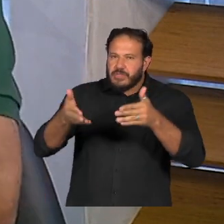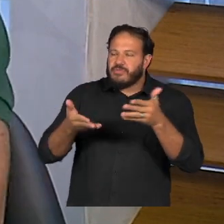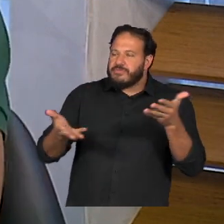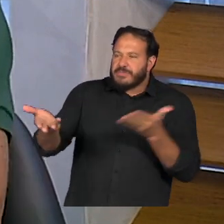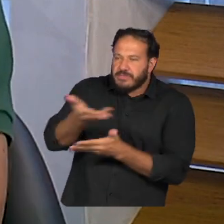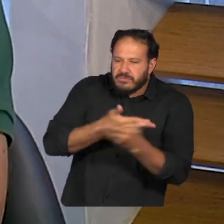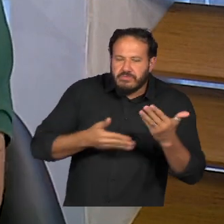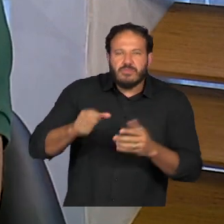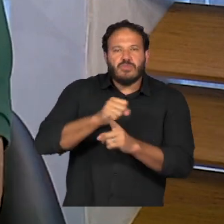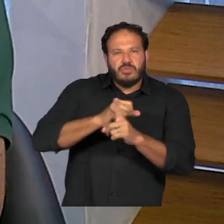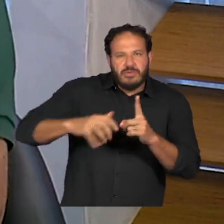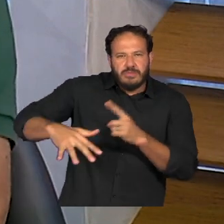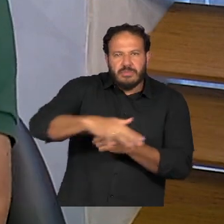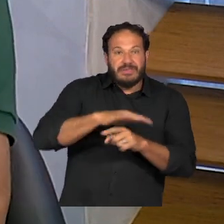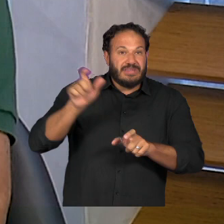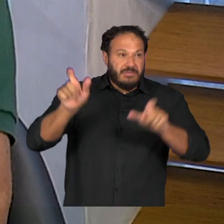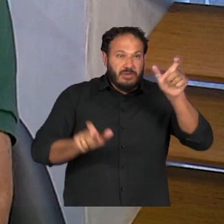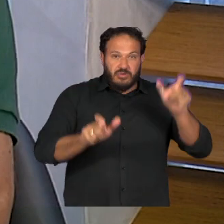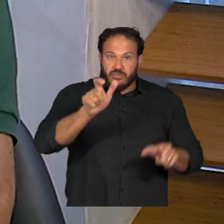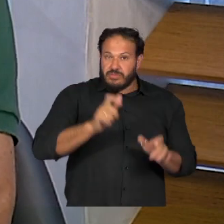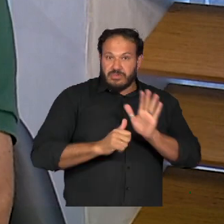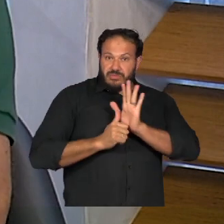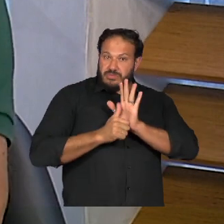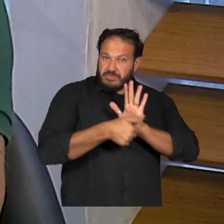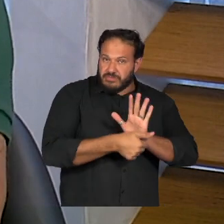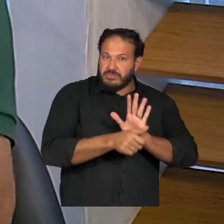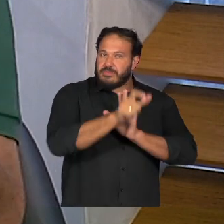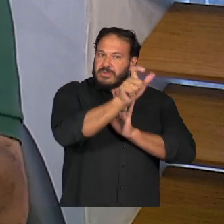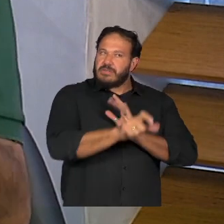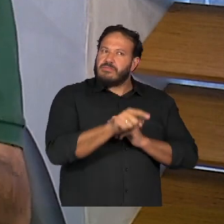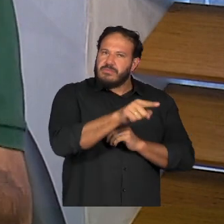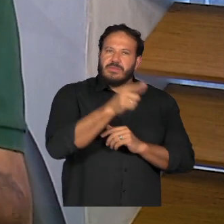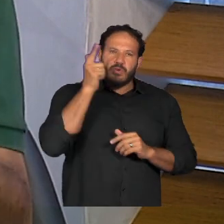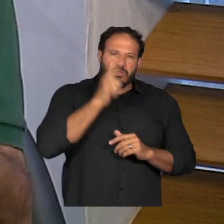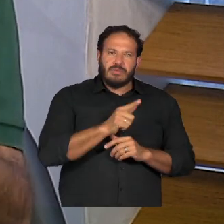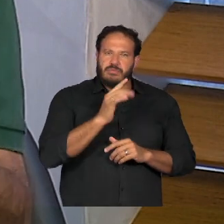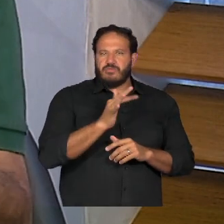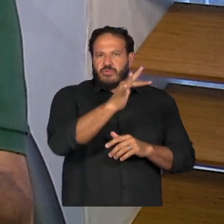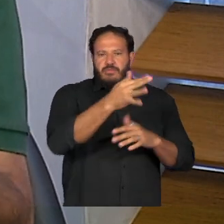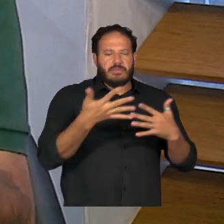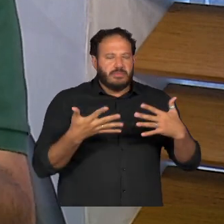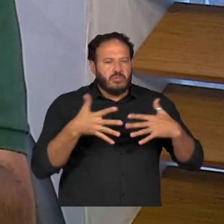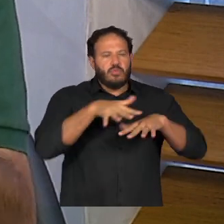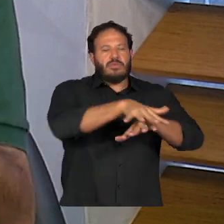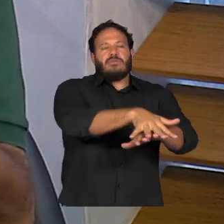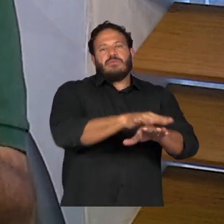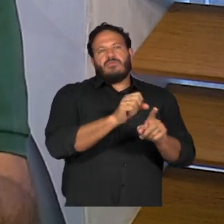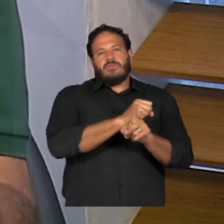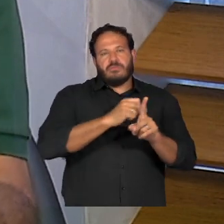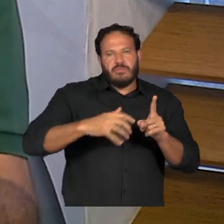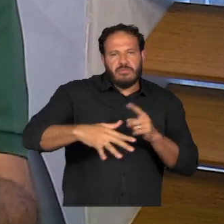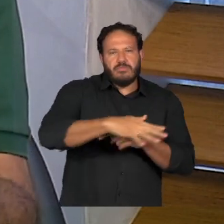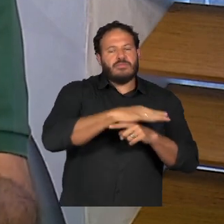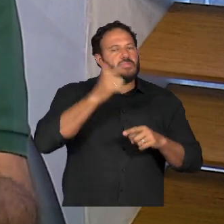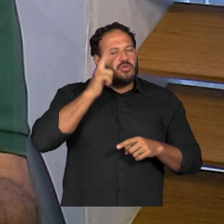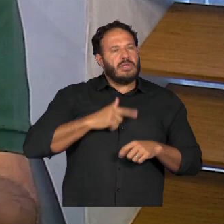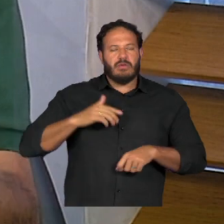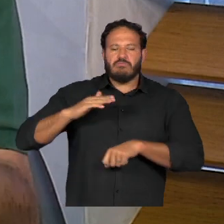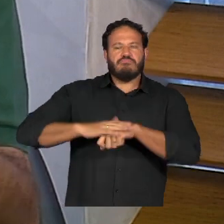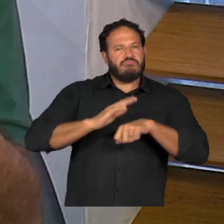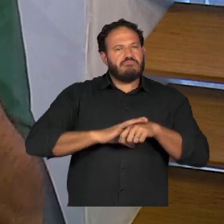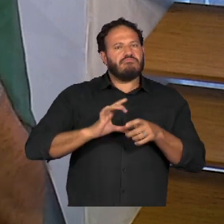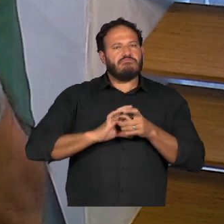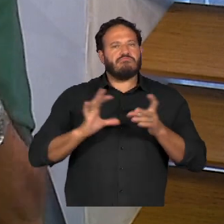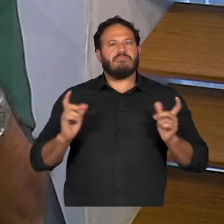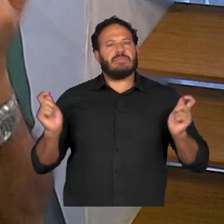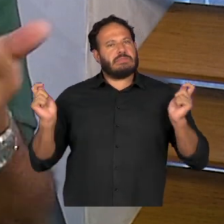jovens com síndrome de Down para que eles possam ter a sua inclusão na sociedade possam desenvolver a sua autonomia